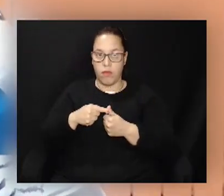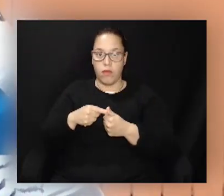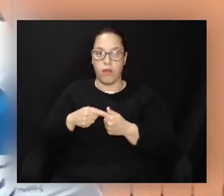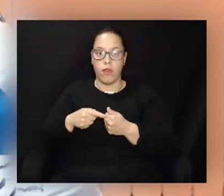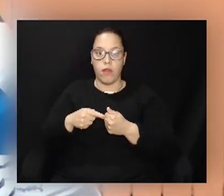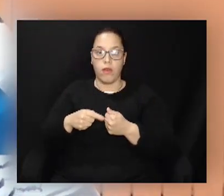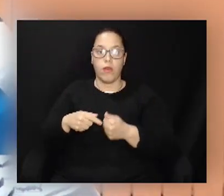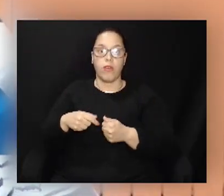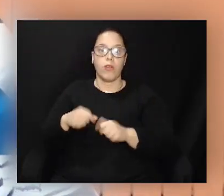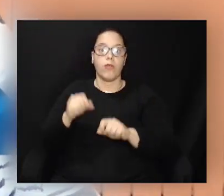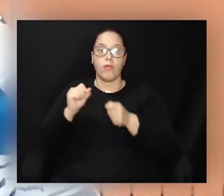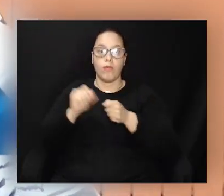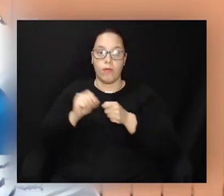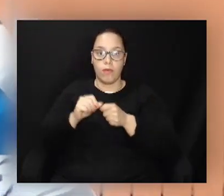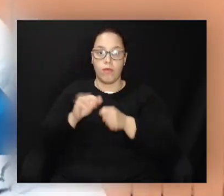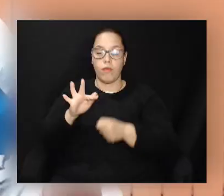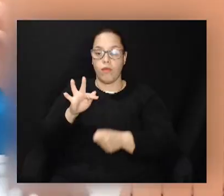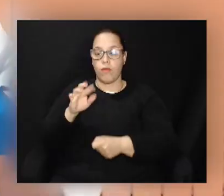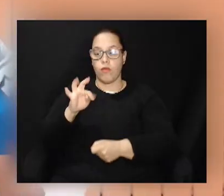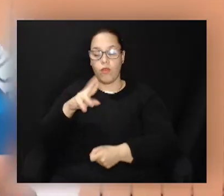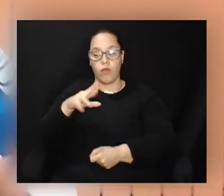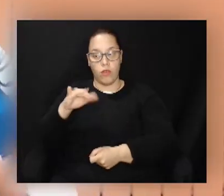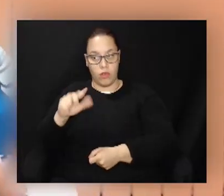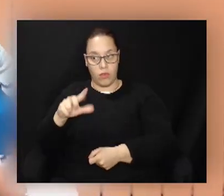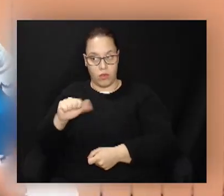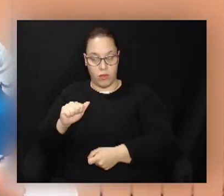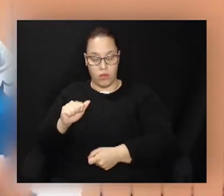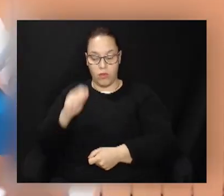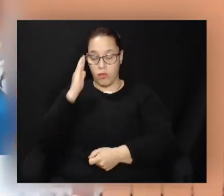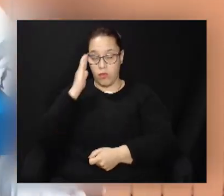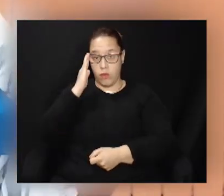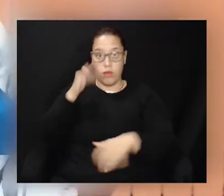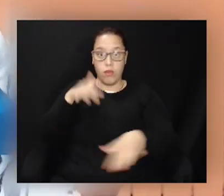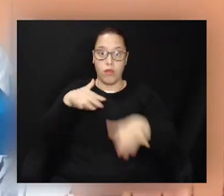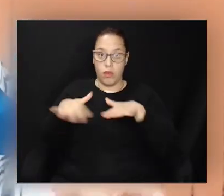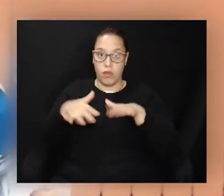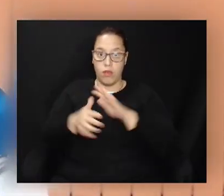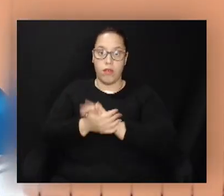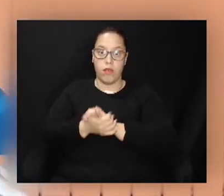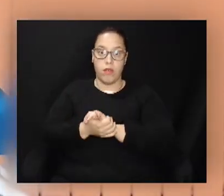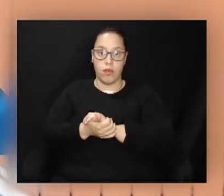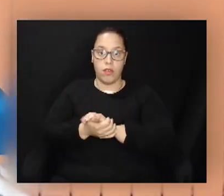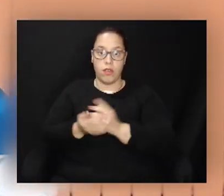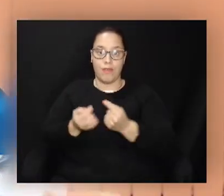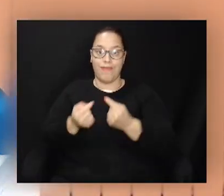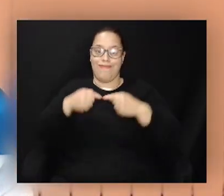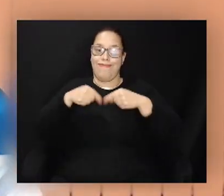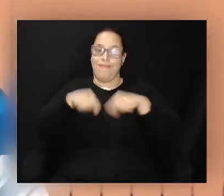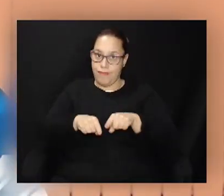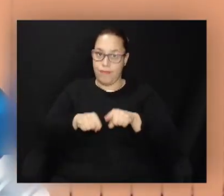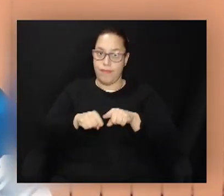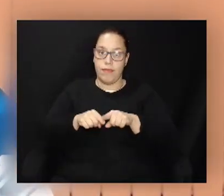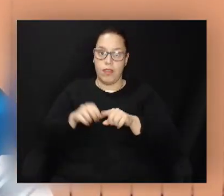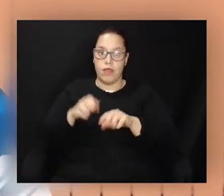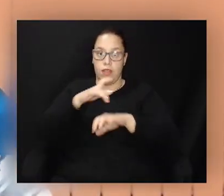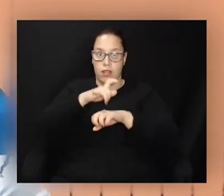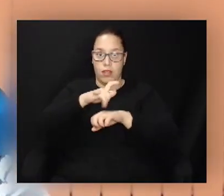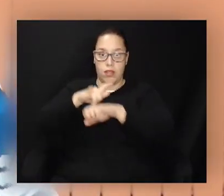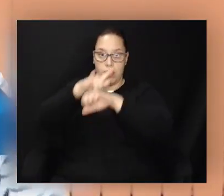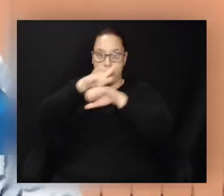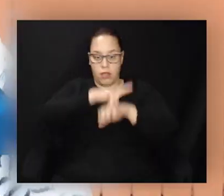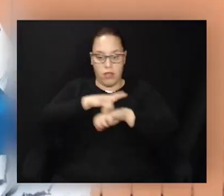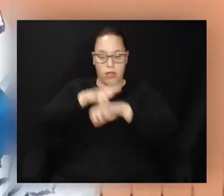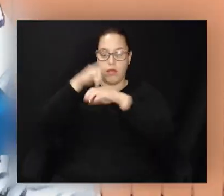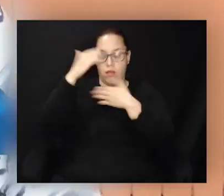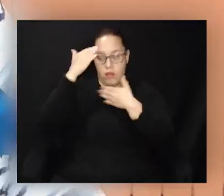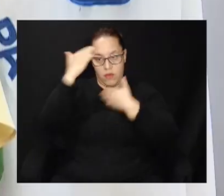na flotilha e no momento em que nós somos atacados por drones. Quero agradecer pelo ato